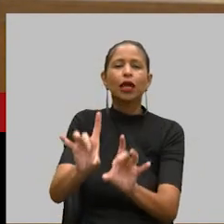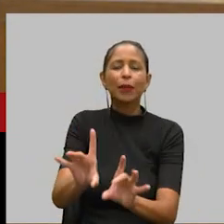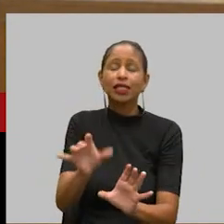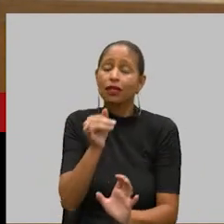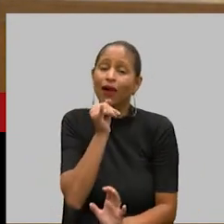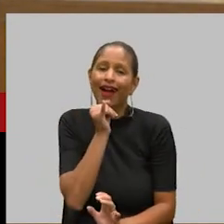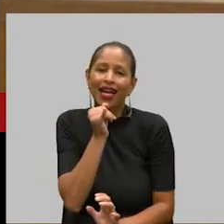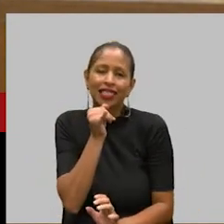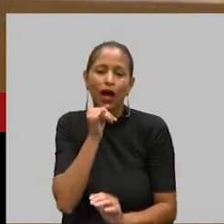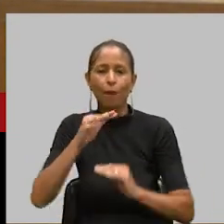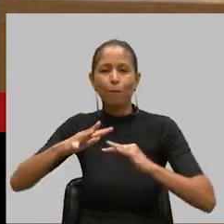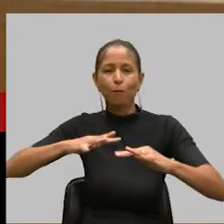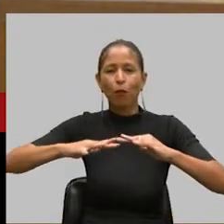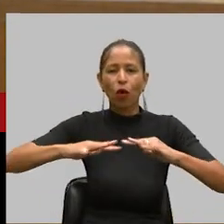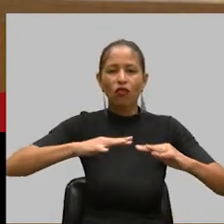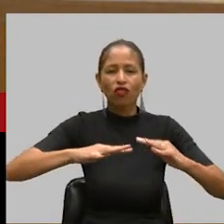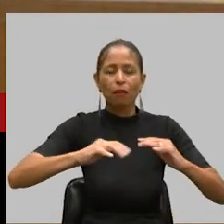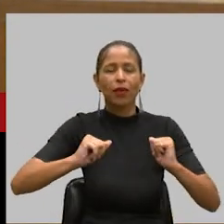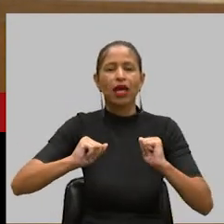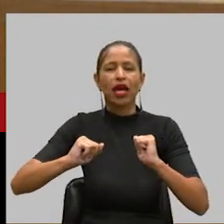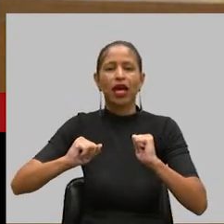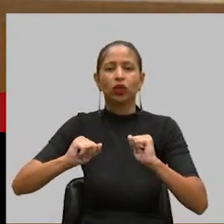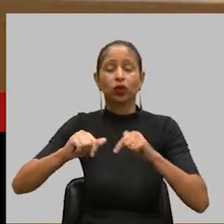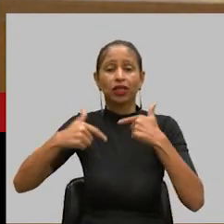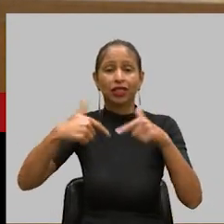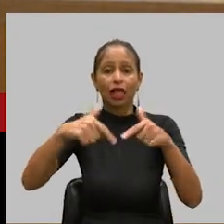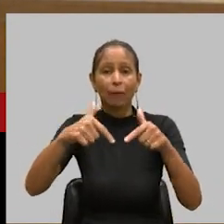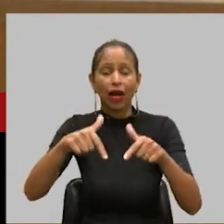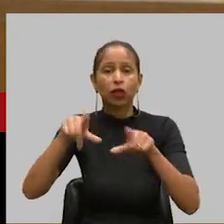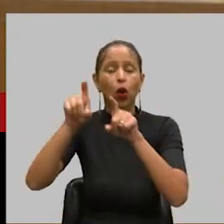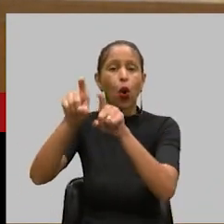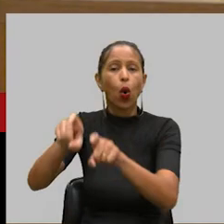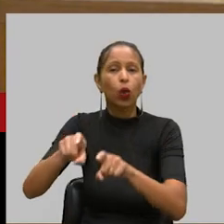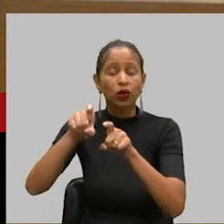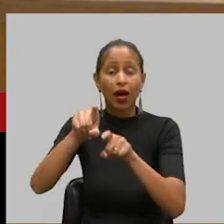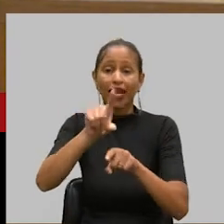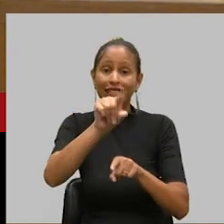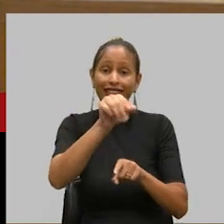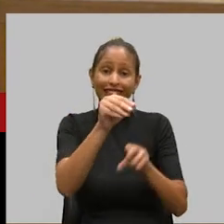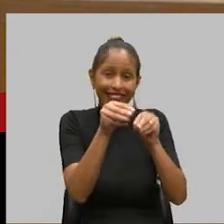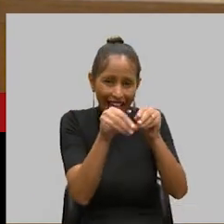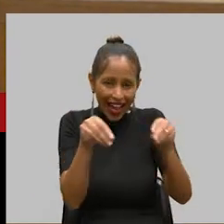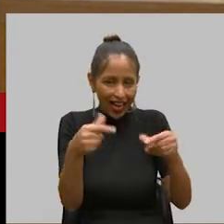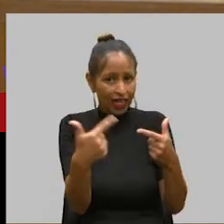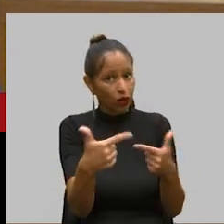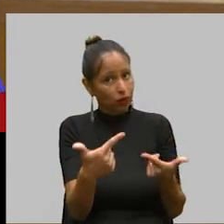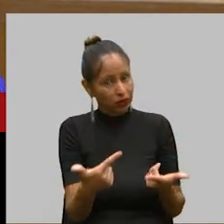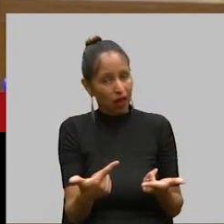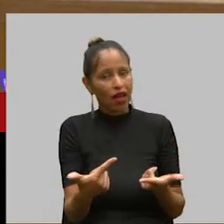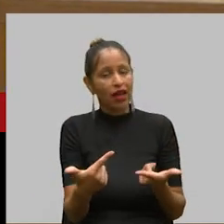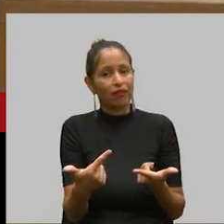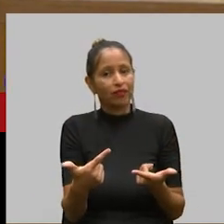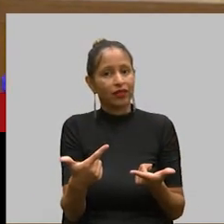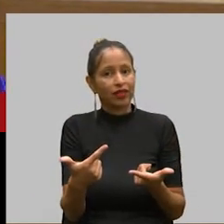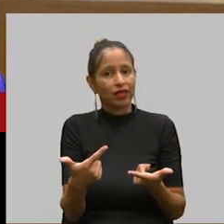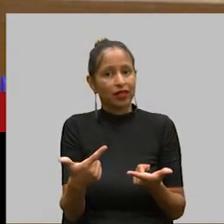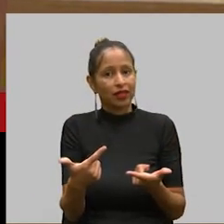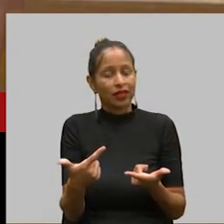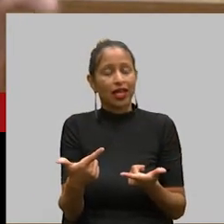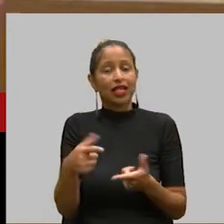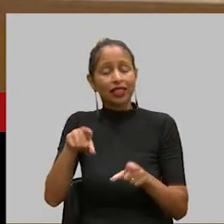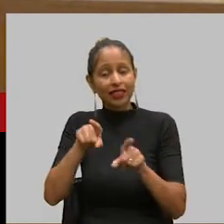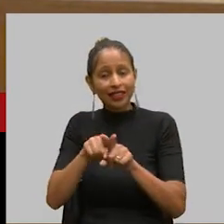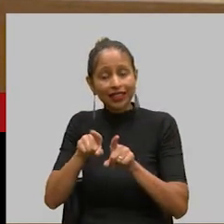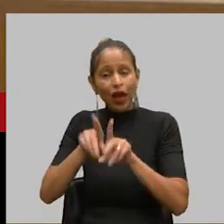exemplo dos movimentos do Movimento dos Trabalhadores Rurais sem terra que é vinculada à reforma agrária especificamente Você tem uma